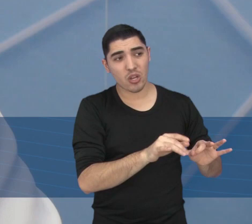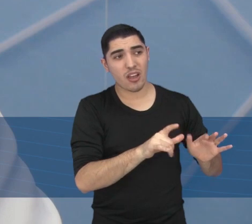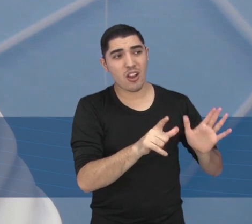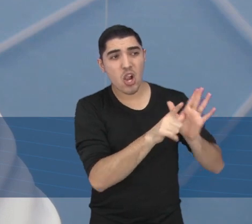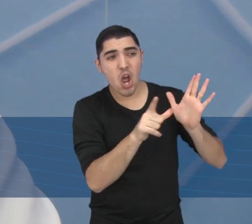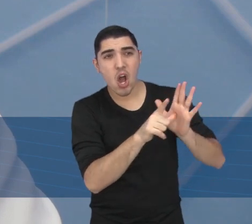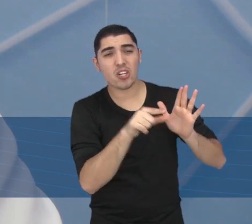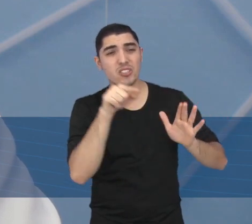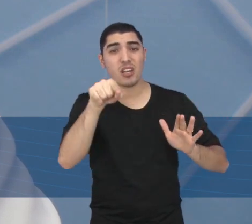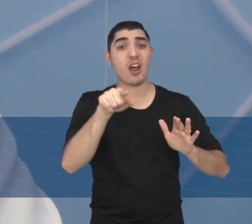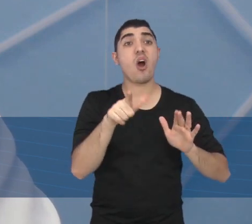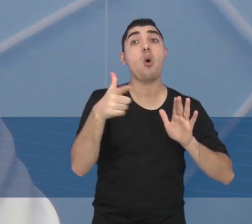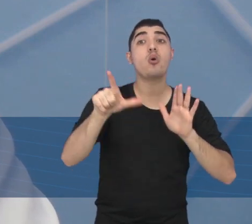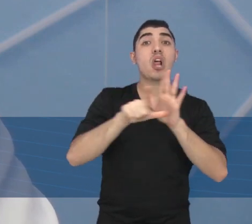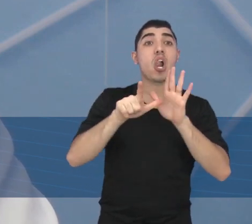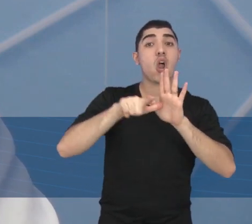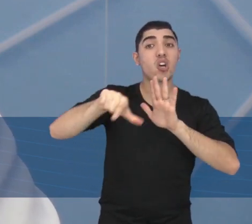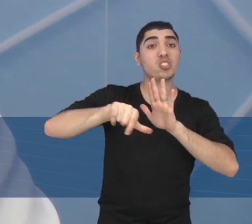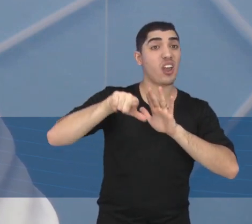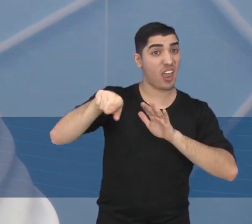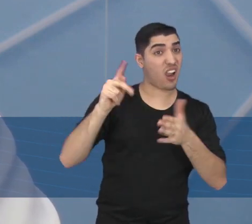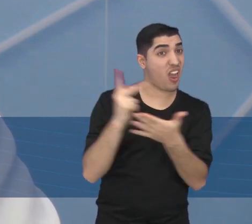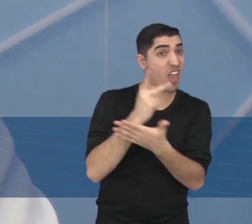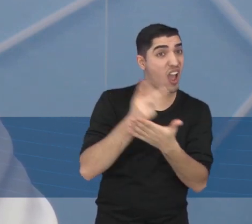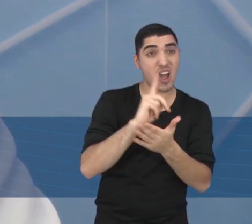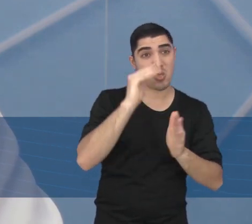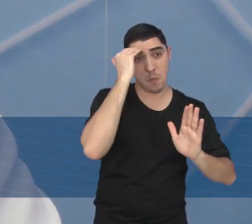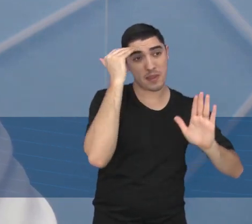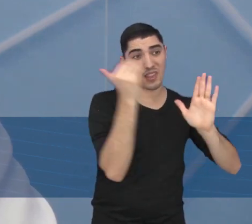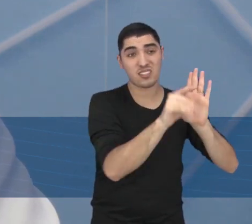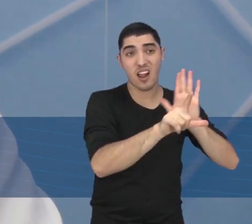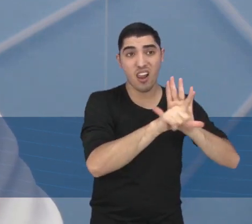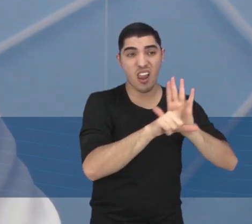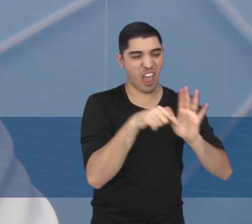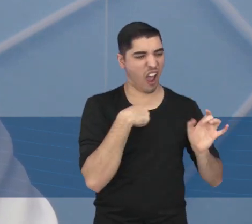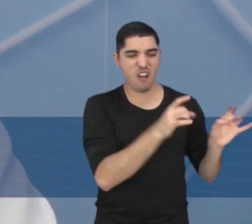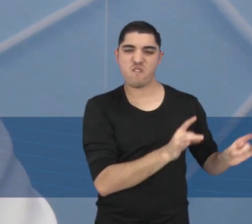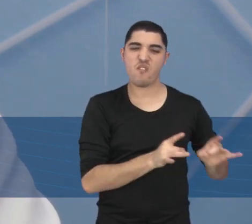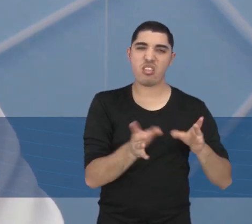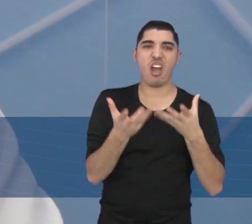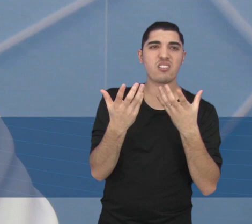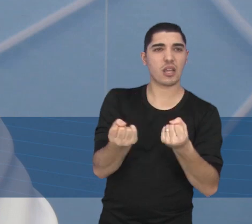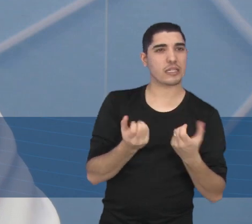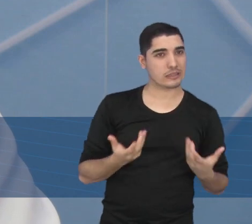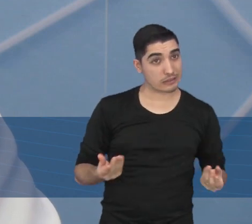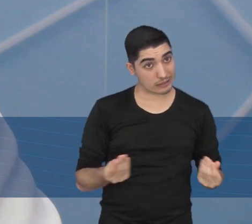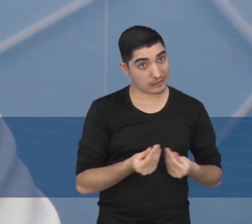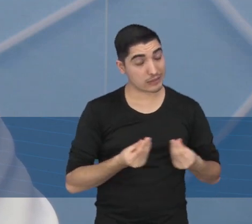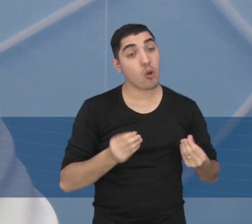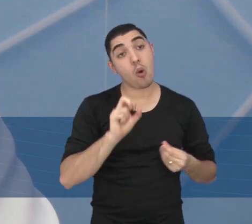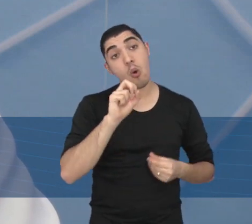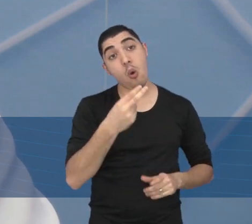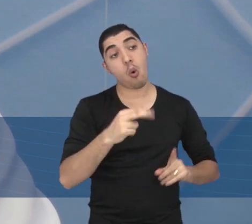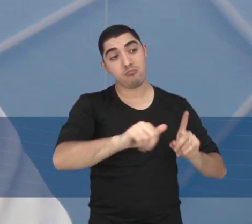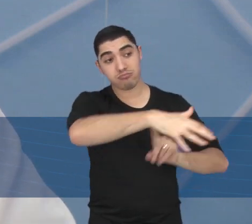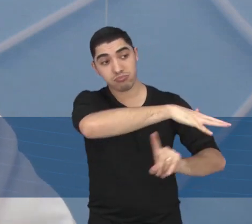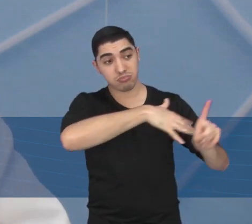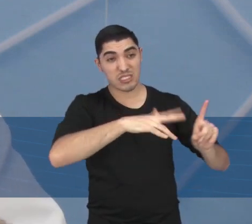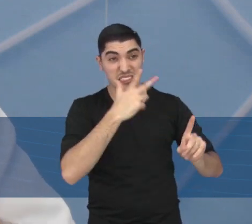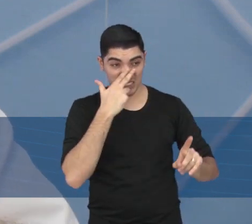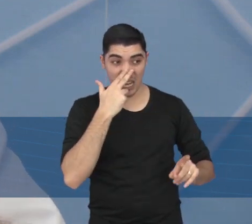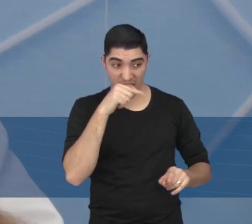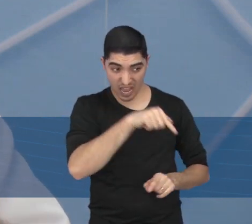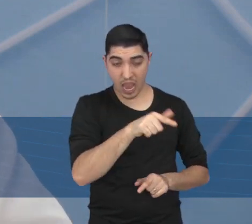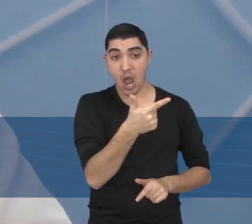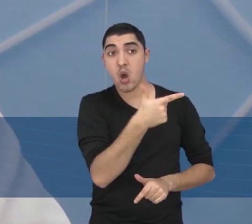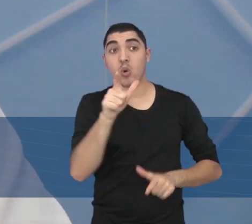essas lojas de materiais secundários aí que você não tem uma procedência tão certa? O que vai acontecer com seus dados? Ou, ambientalmente falando, será que isso não vai ser